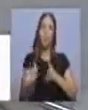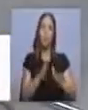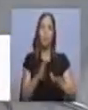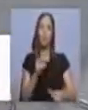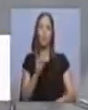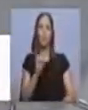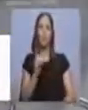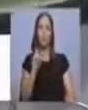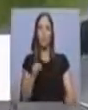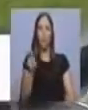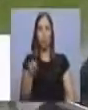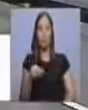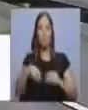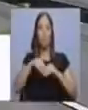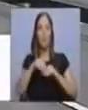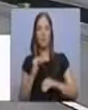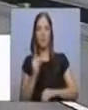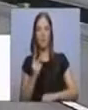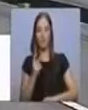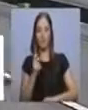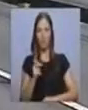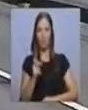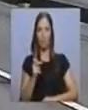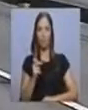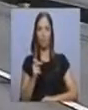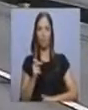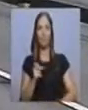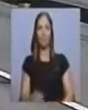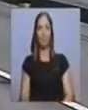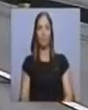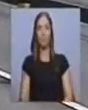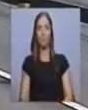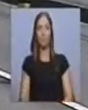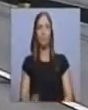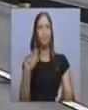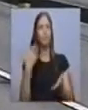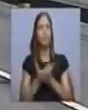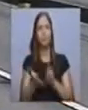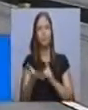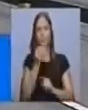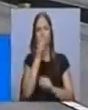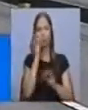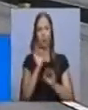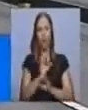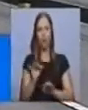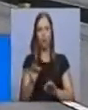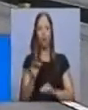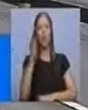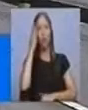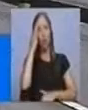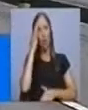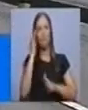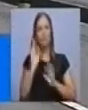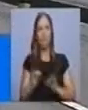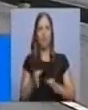30 mil euros, mais IVA. Tem tido um resultado extraordinário. Creio que compensa largamente a